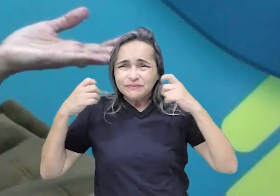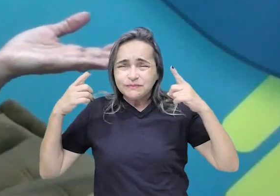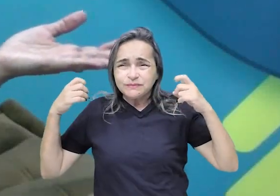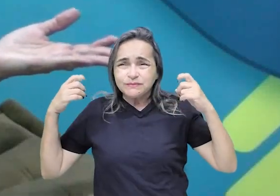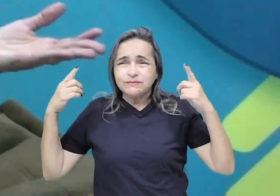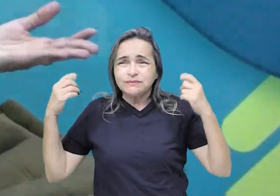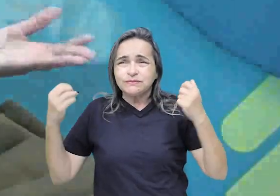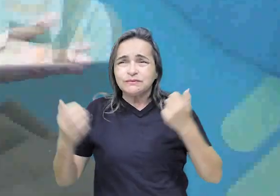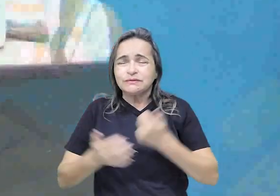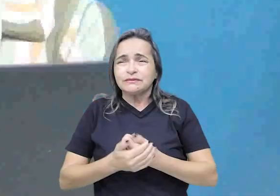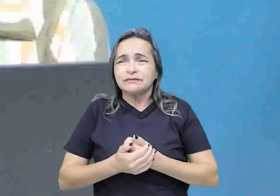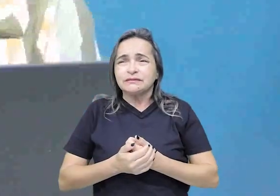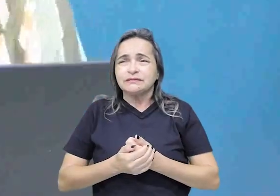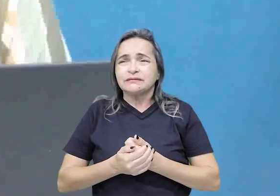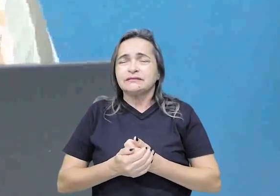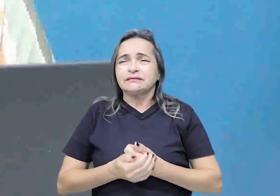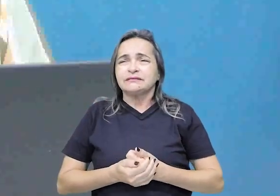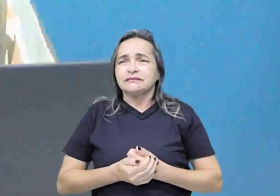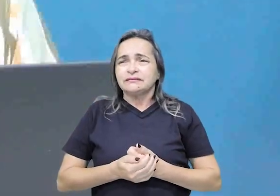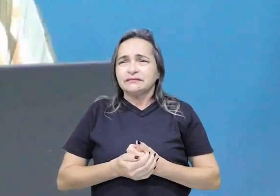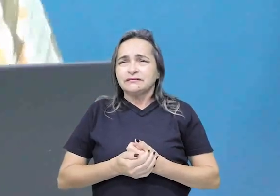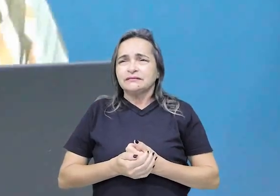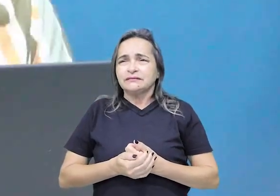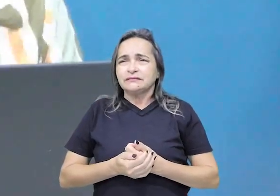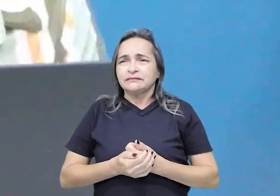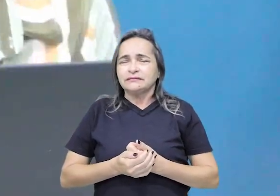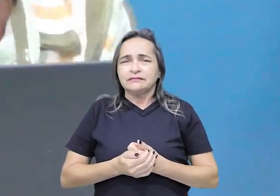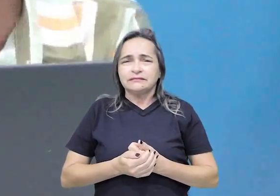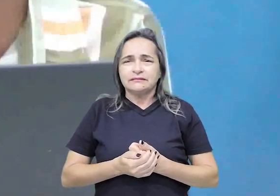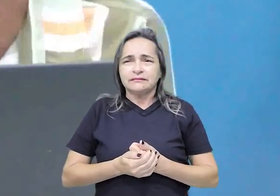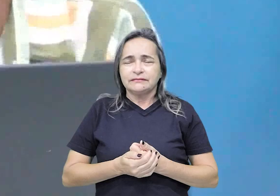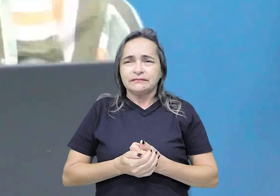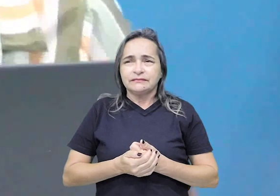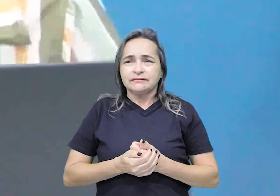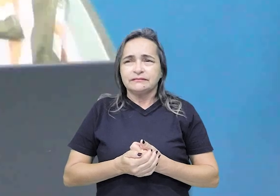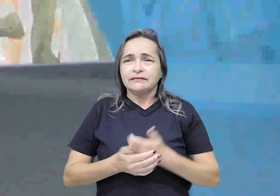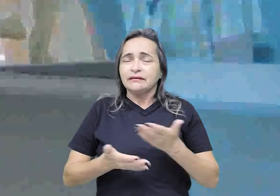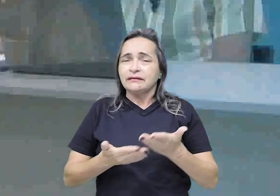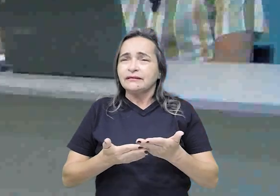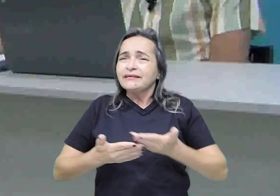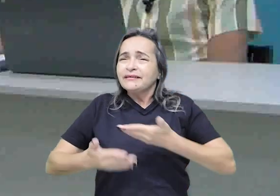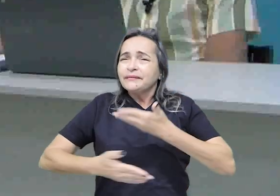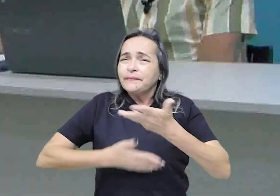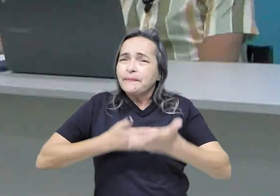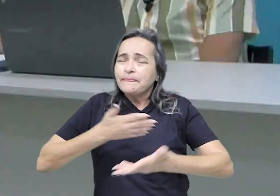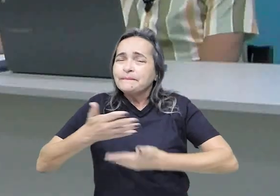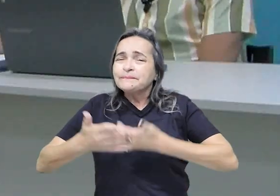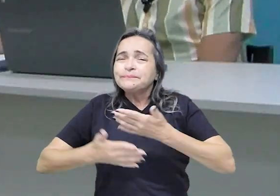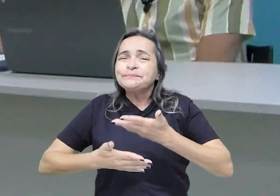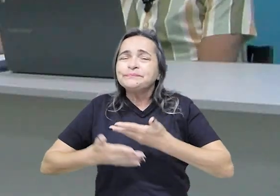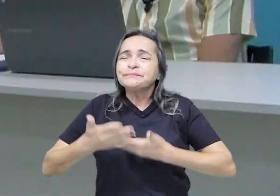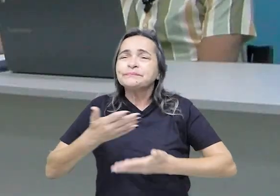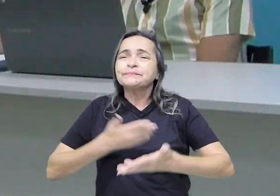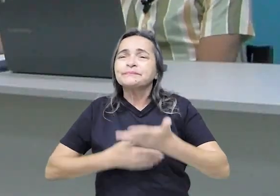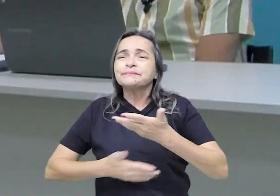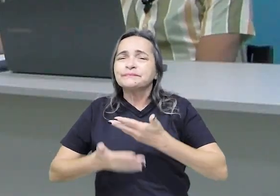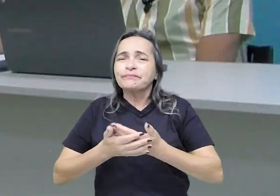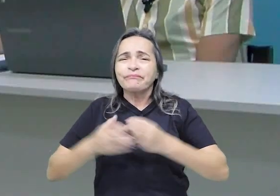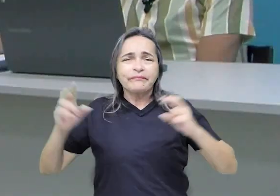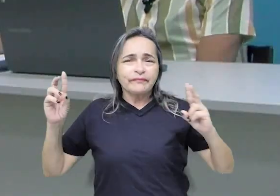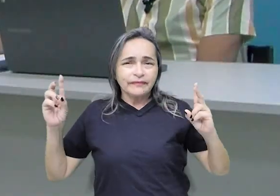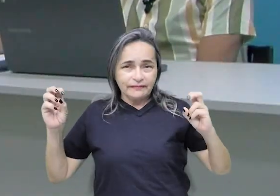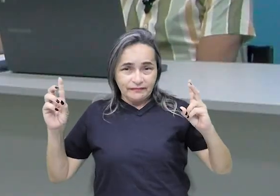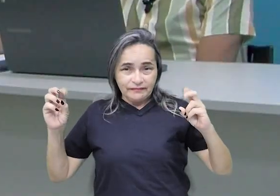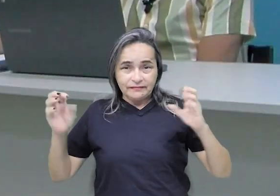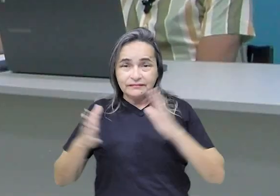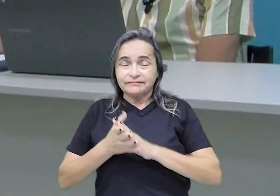a gente compra na rodoviária de R$10. Não aí nada. Envolve outras